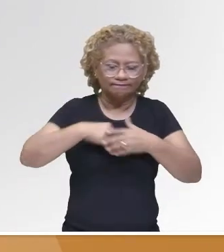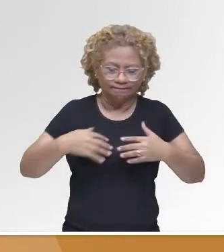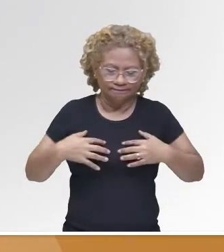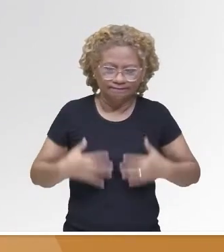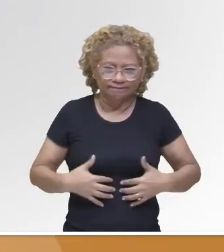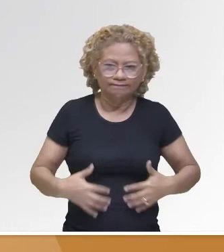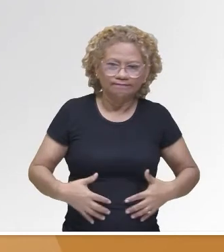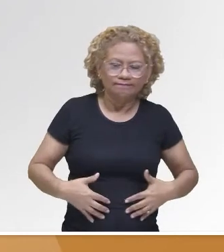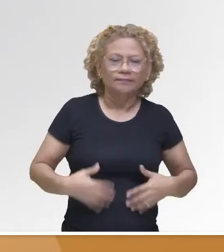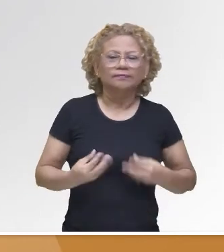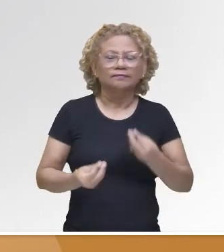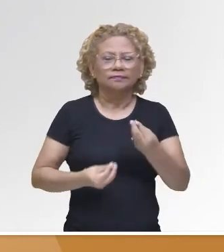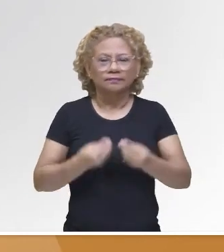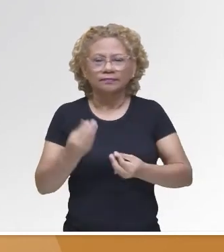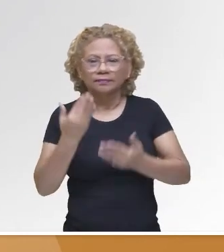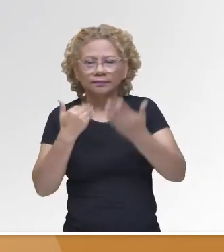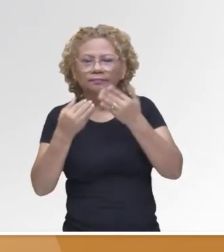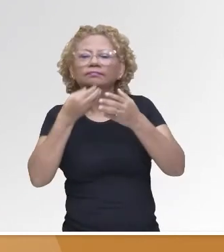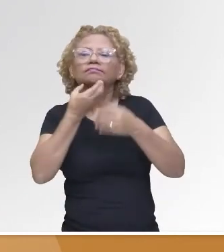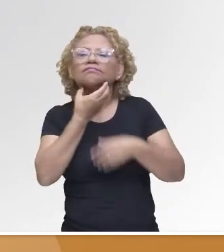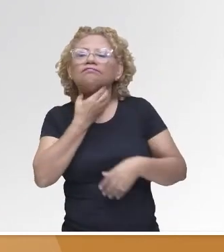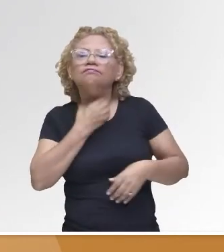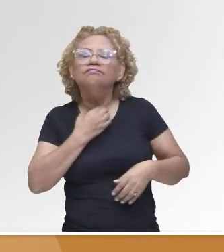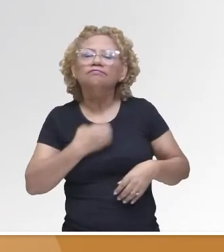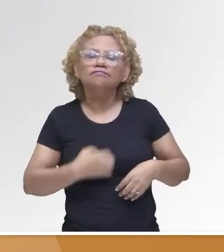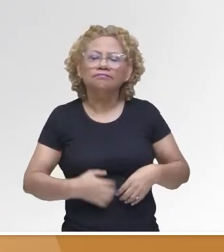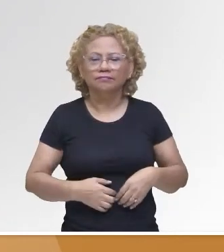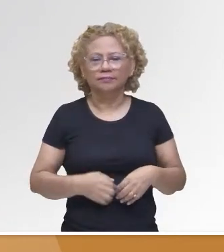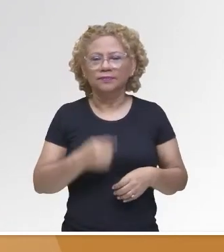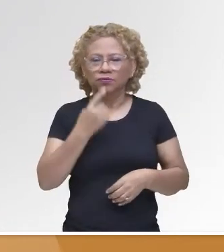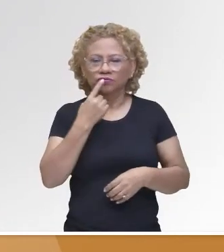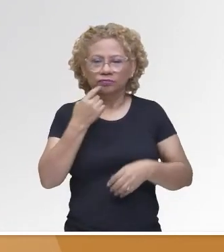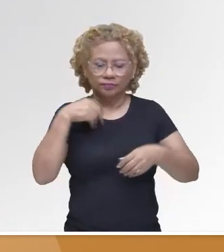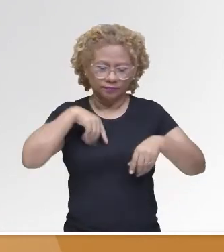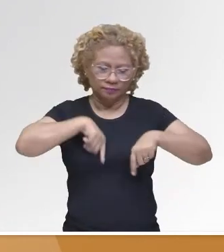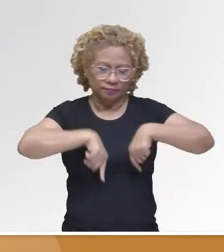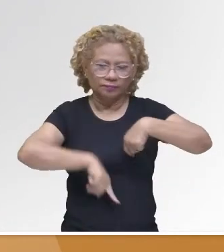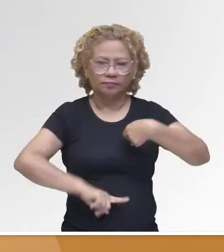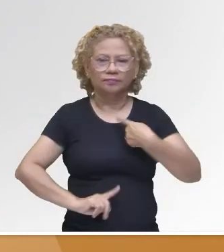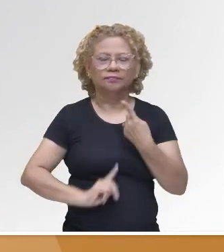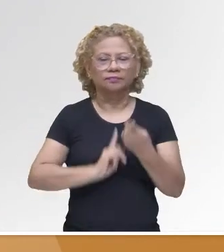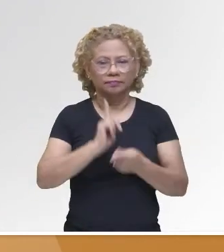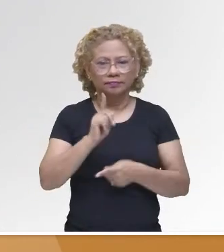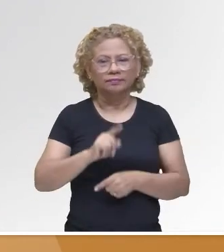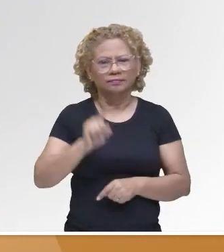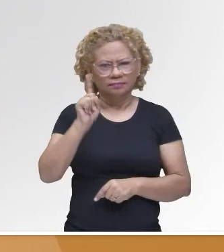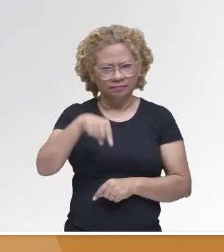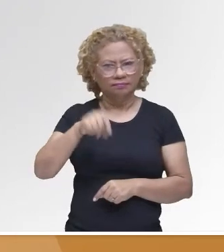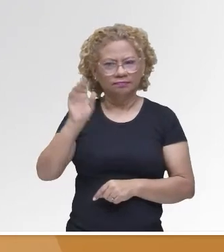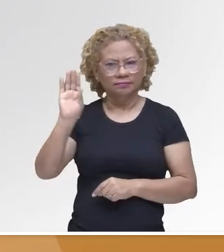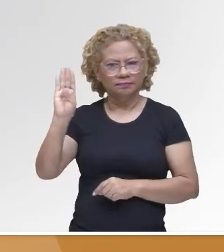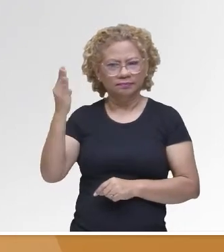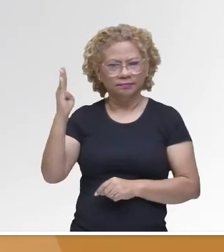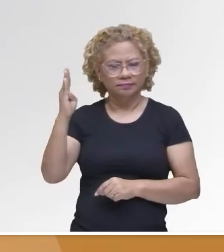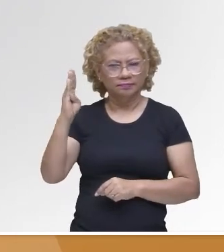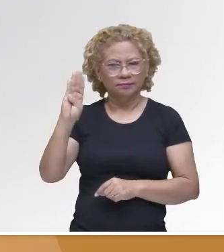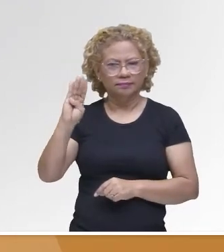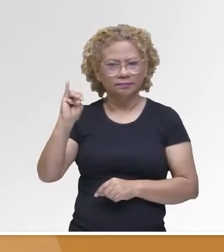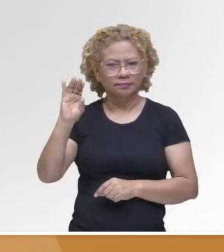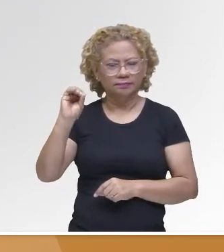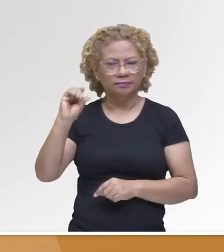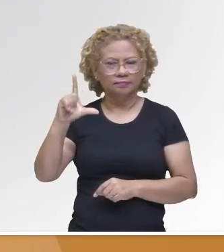sistema digestivo, seu sistema circulatório, está na biologia, né? Então, são métodos,